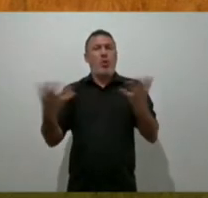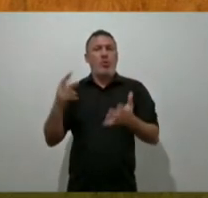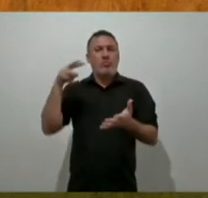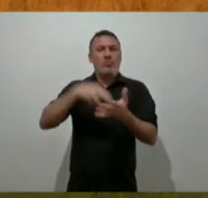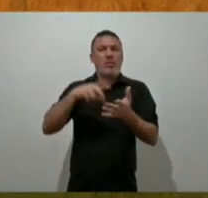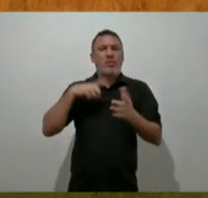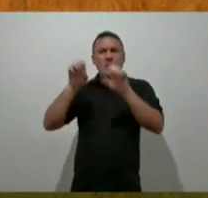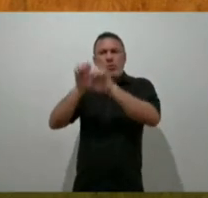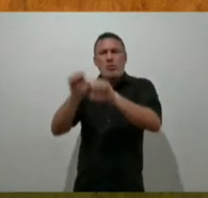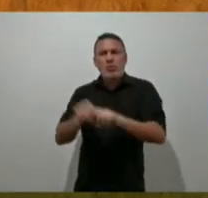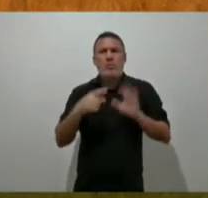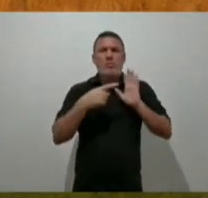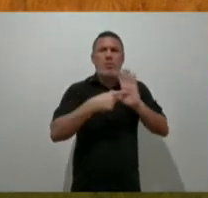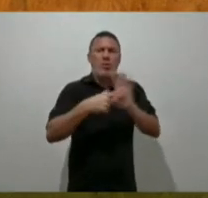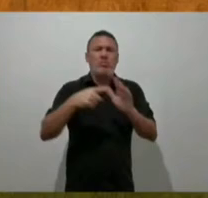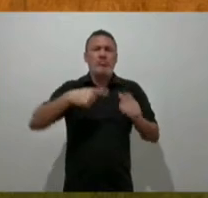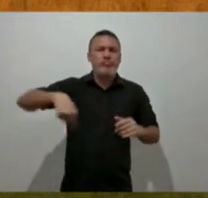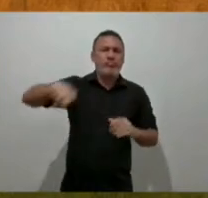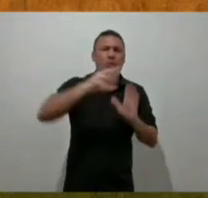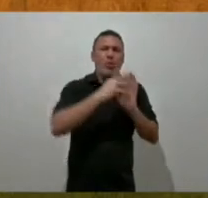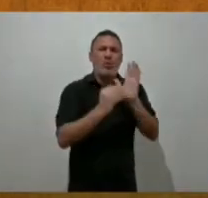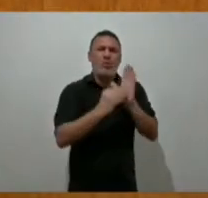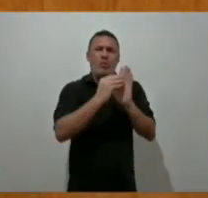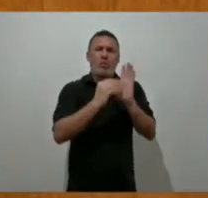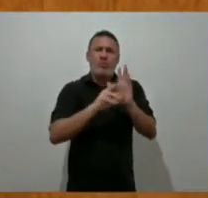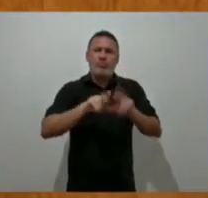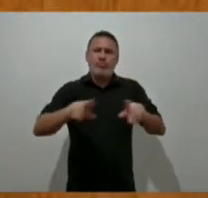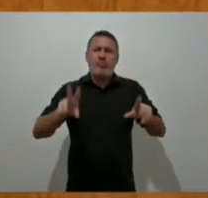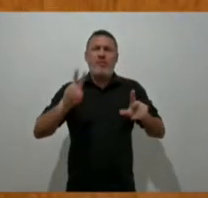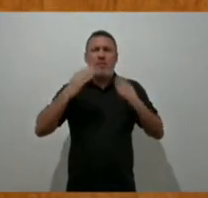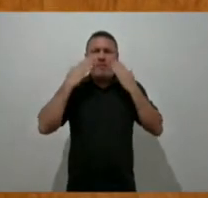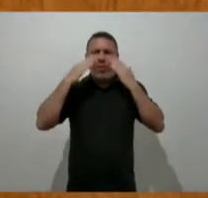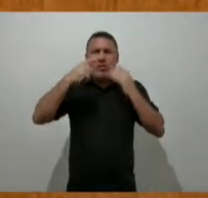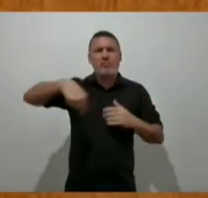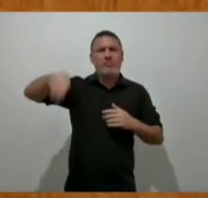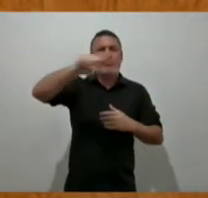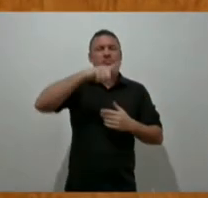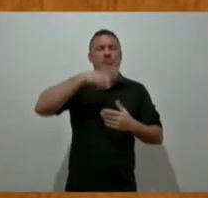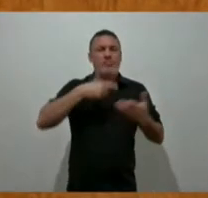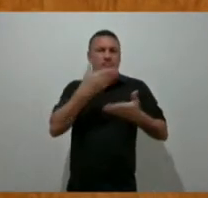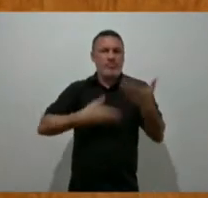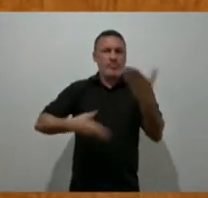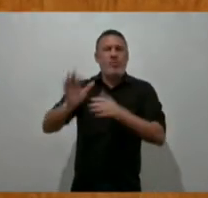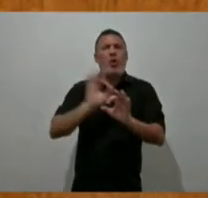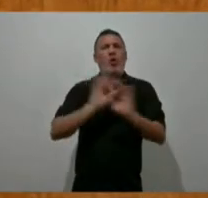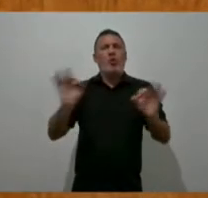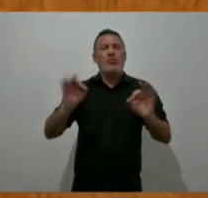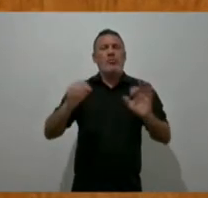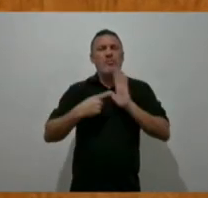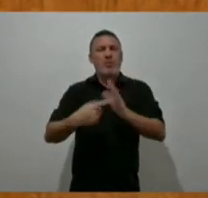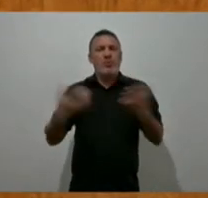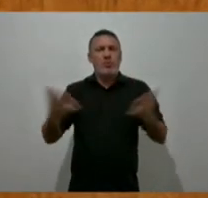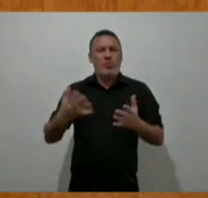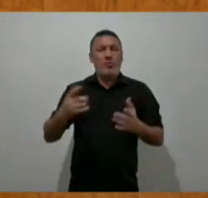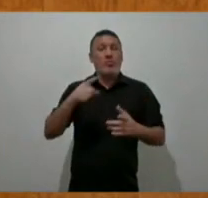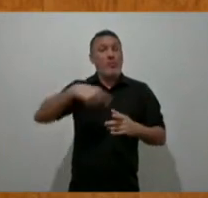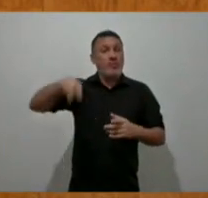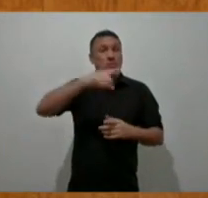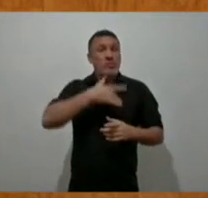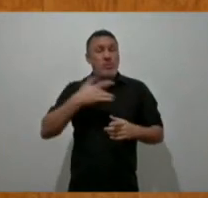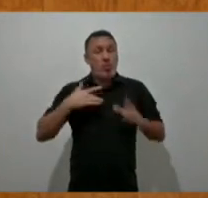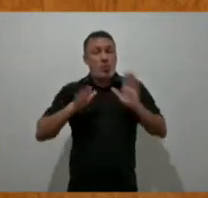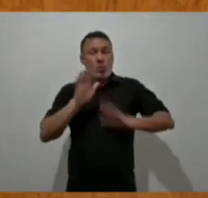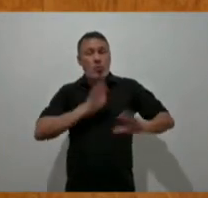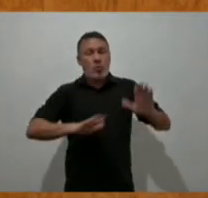riqueza de conteúdo que agora iremos compartilhar. Um ótimo evento para todos, se cuidem e tenham um maravilhoso final de semana.